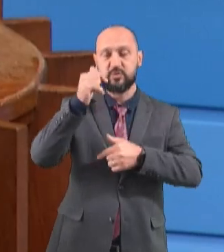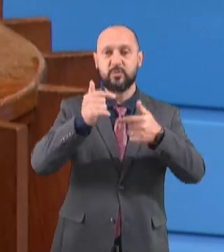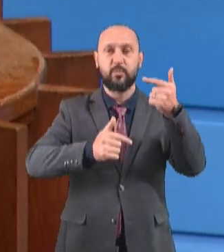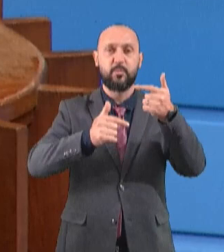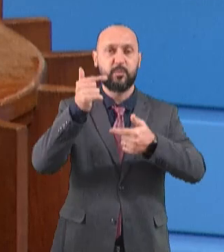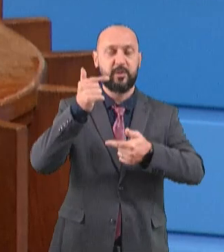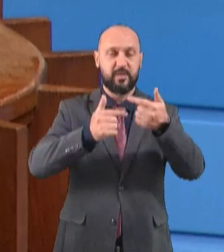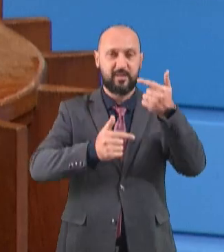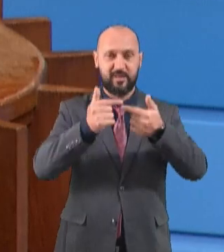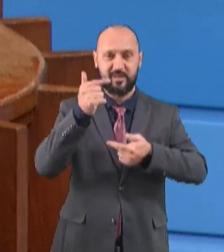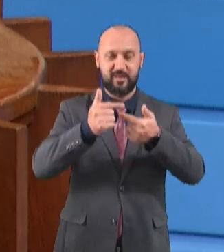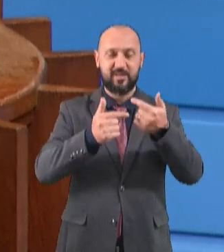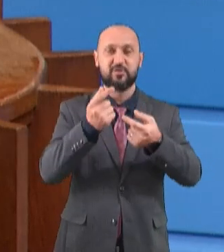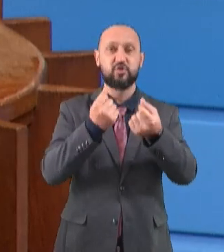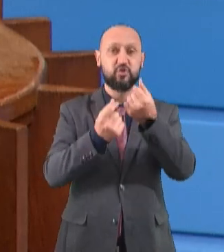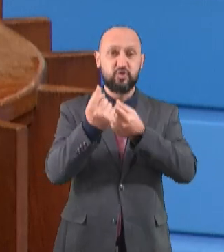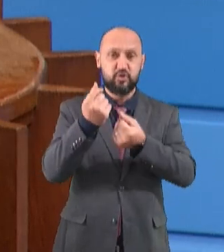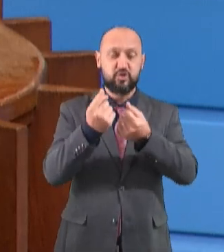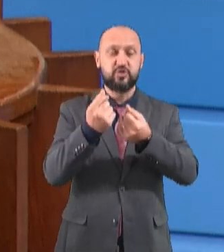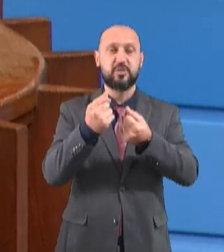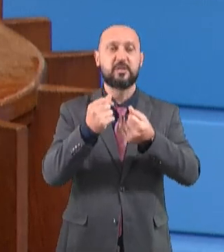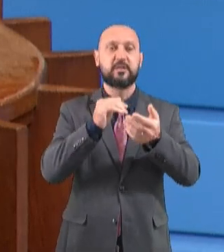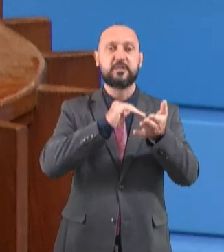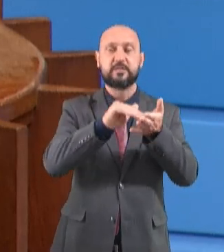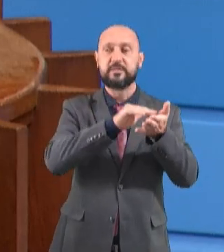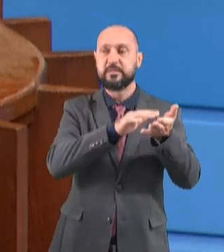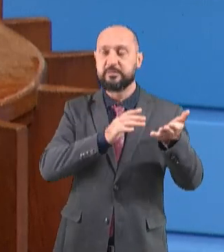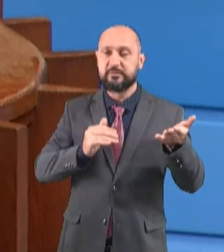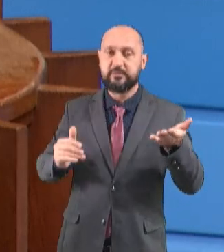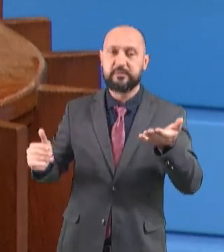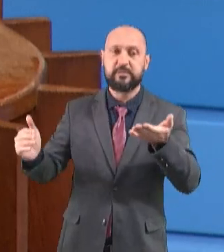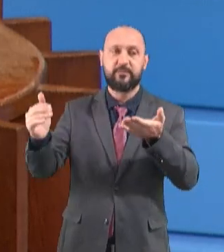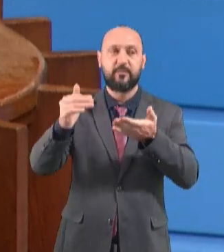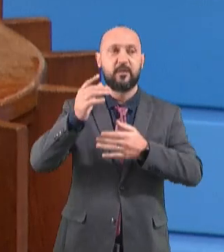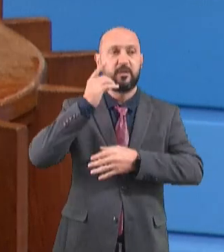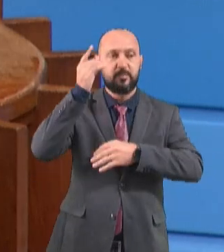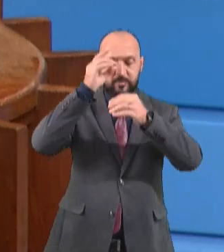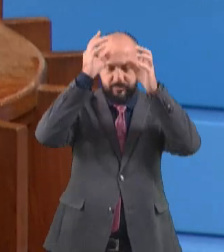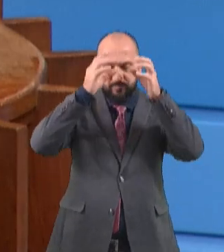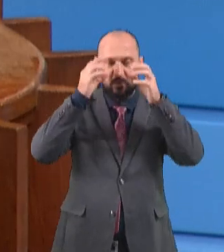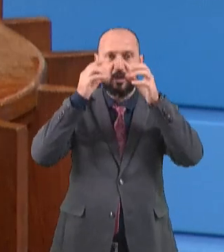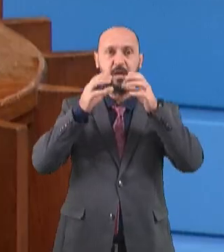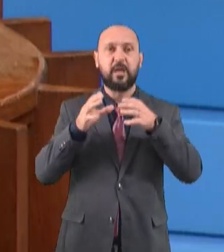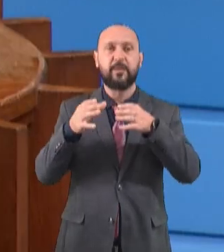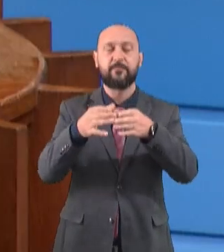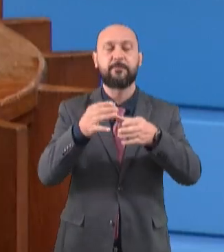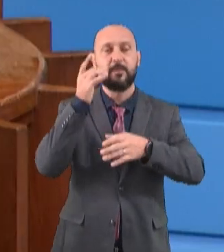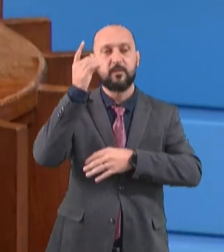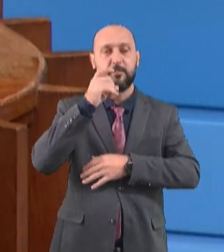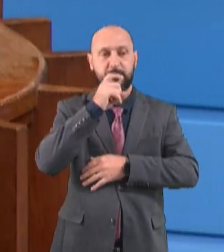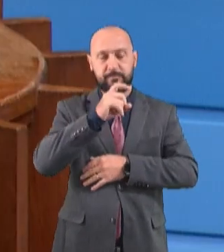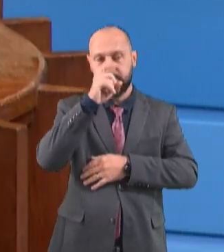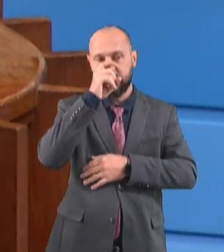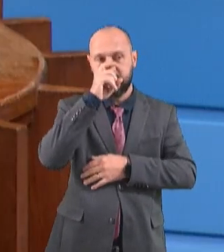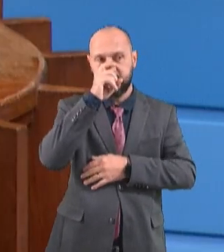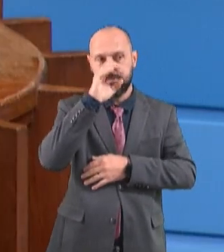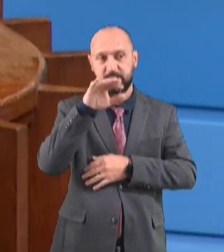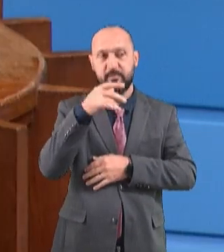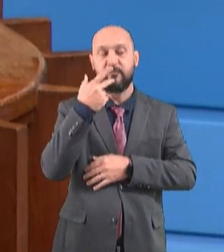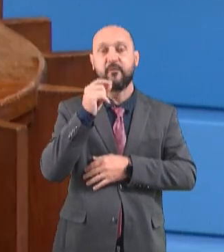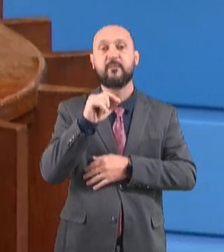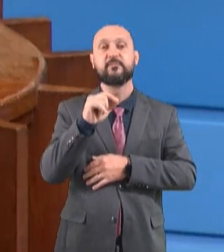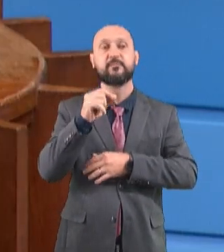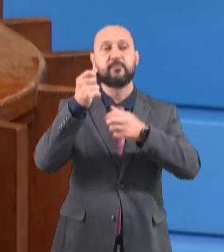Política Fazendária, que reúne todos os secretários de Fazenda, deputado Caravina. E o CONFAZ, deputado Zeca, aliás,